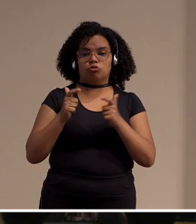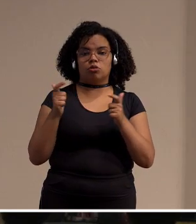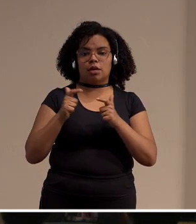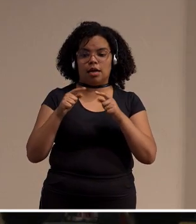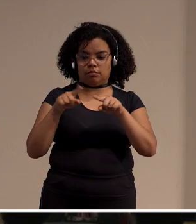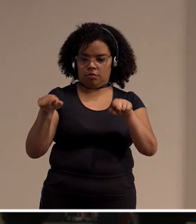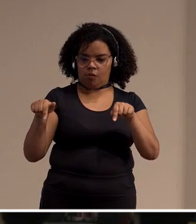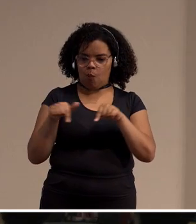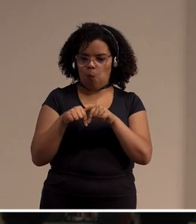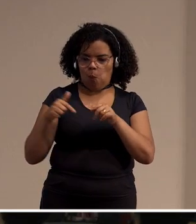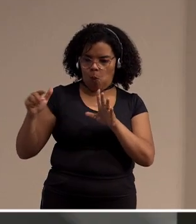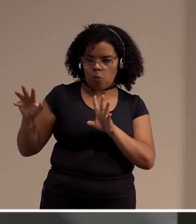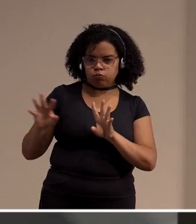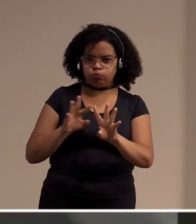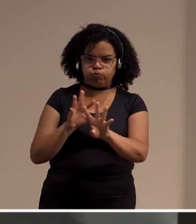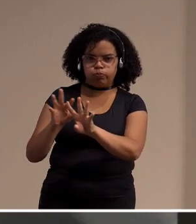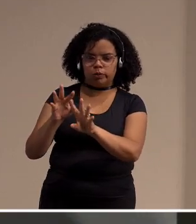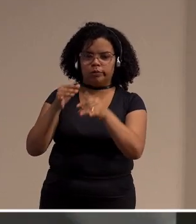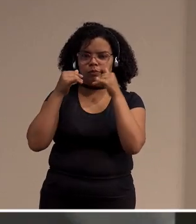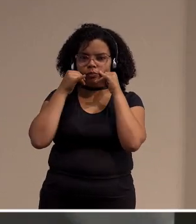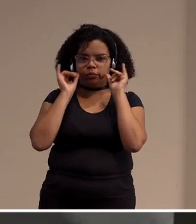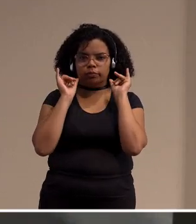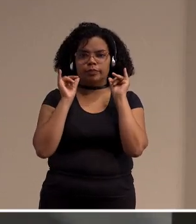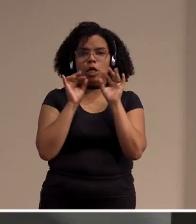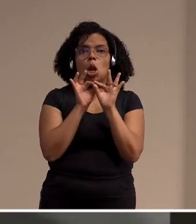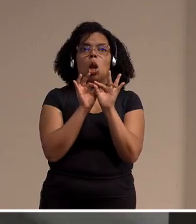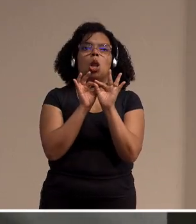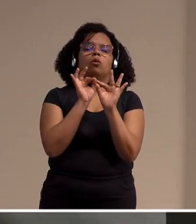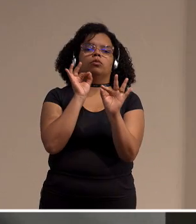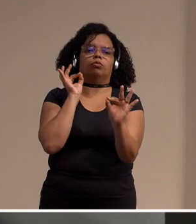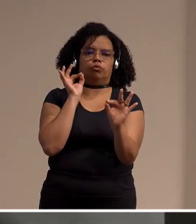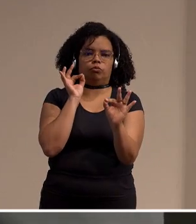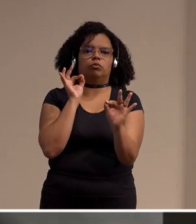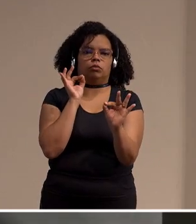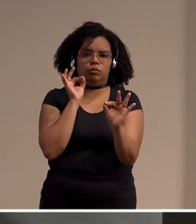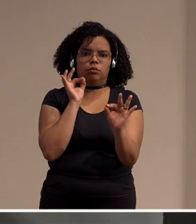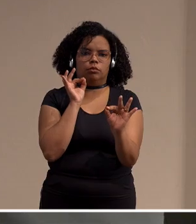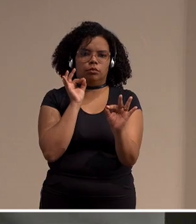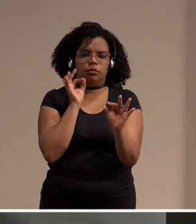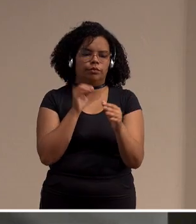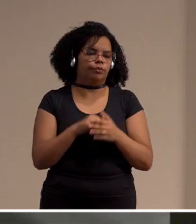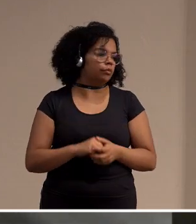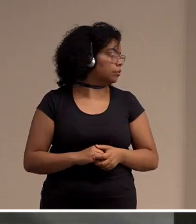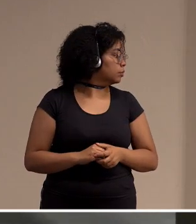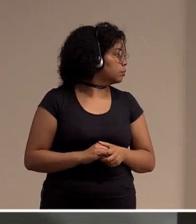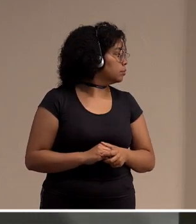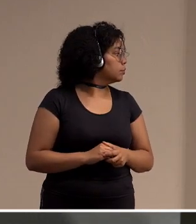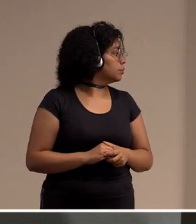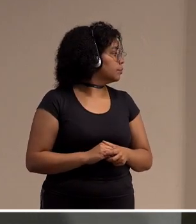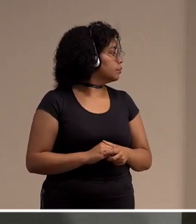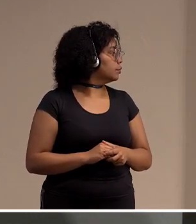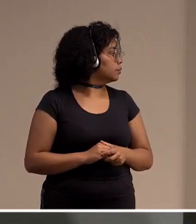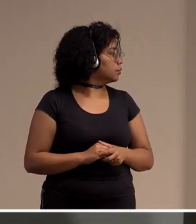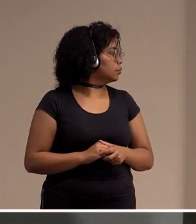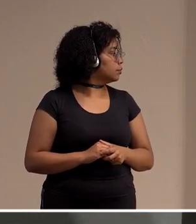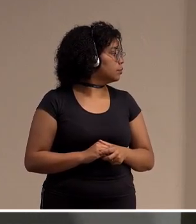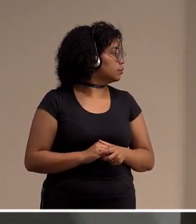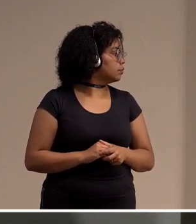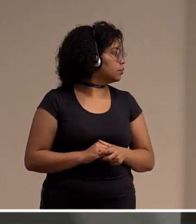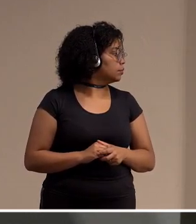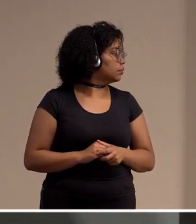entrada do gado na cidade. E é longe para Chuchu, é um lugar que raramente as pessoas, os turistas, vão ver, né, visitar.